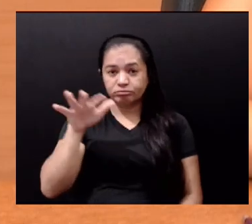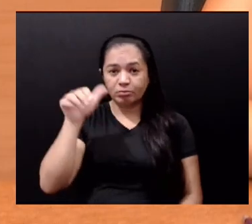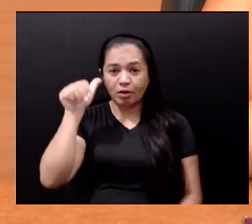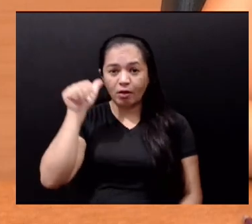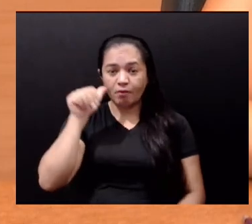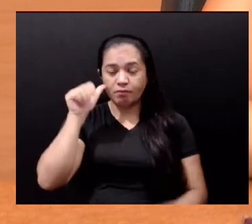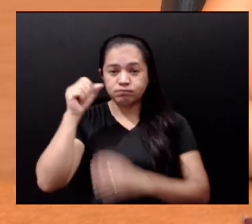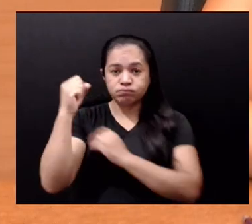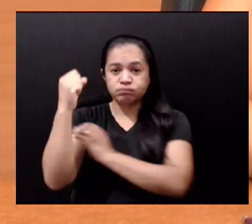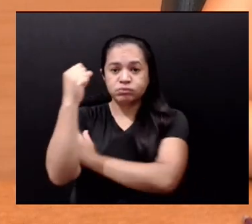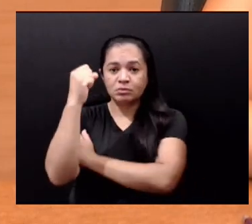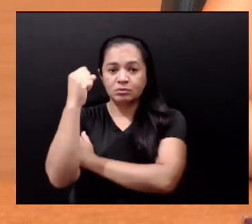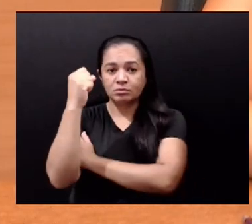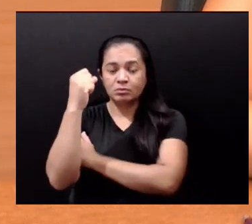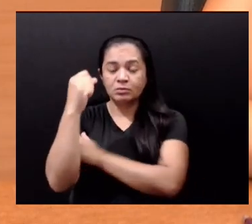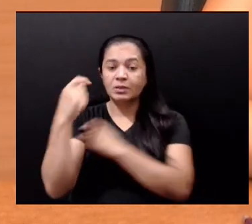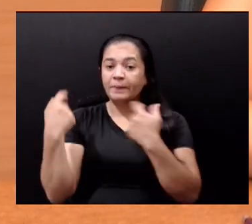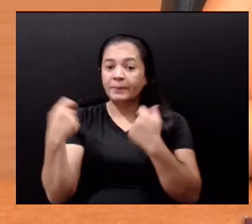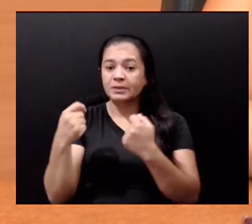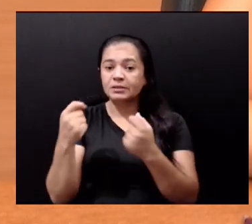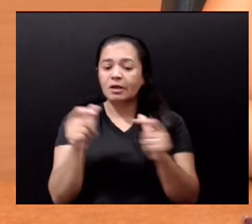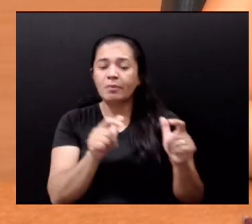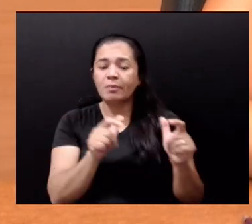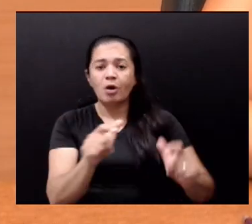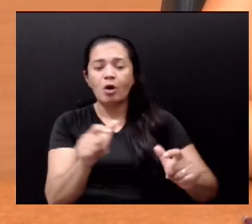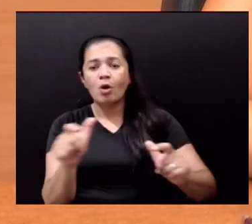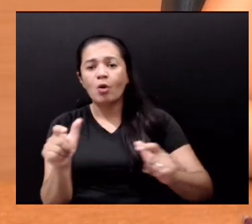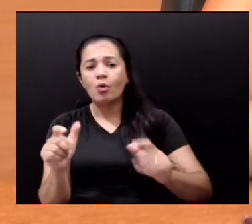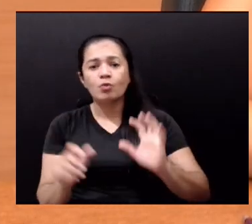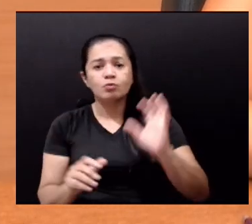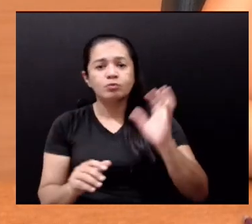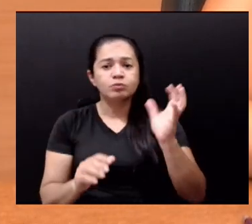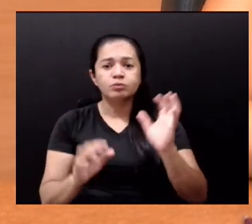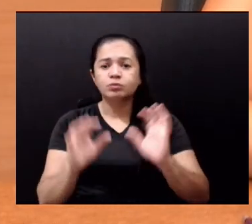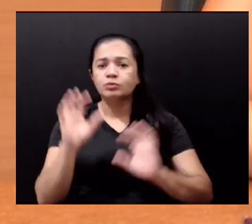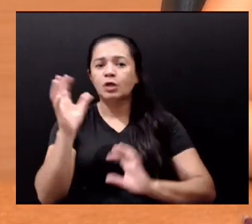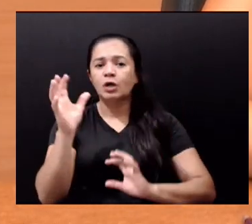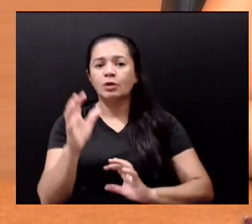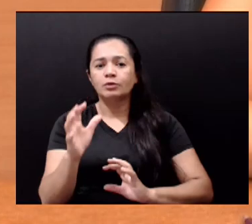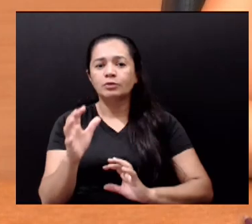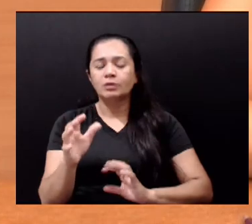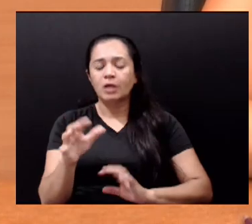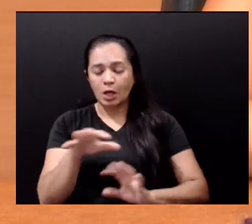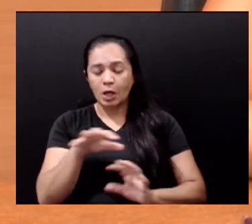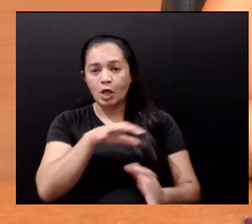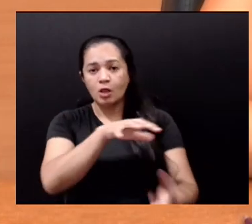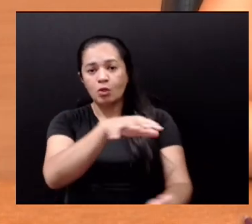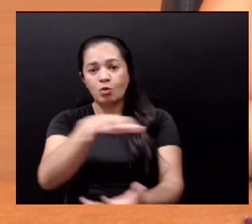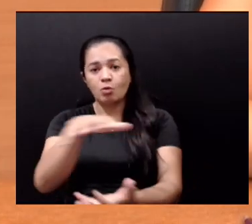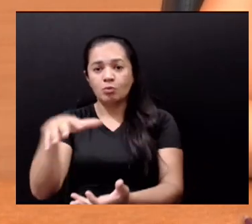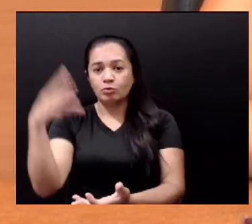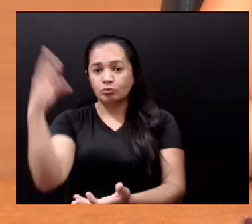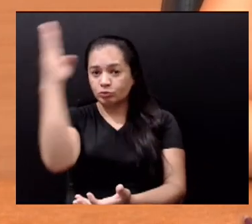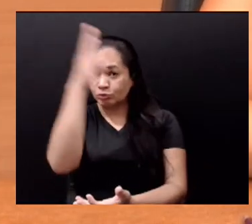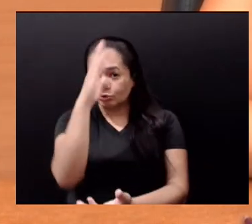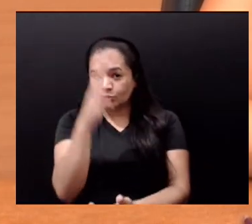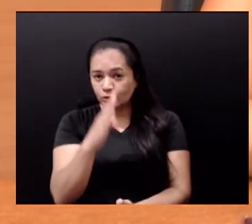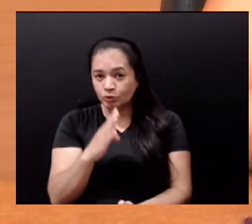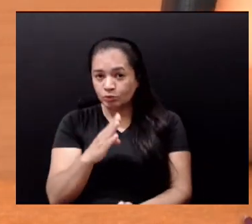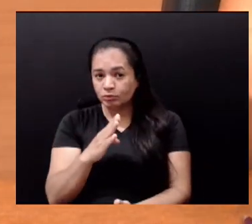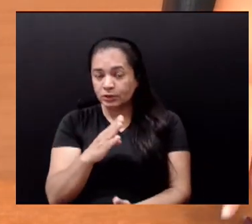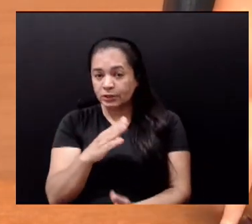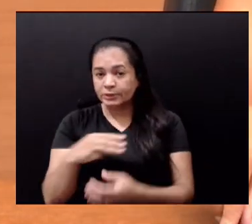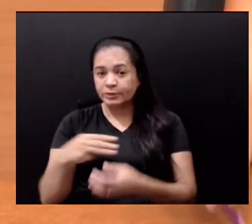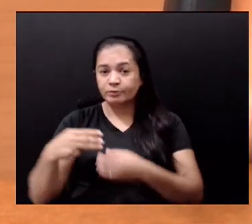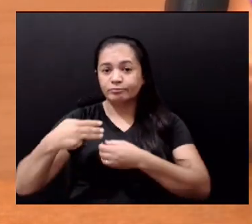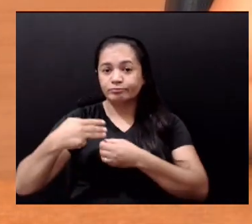que está acontecendo do ponto de vista das mulheres no mundo, no Brasil e na cidade de Campinas. Eu sei que esse é um debate muito longo,